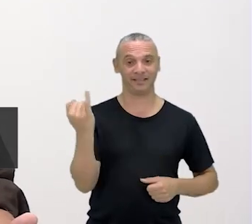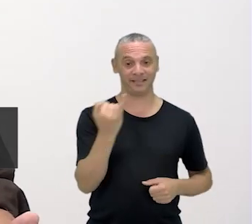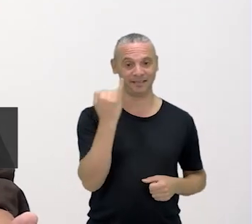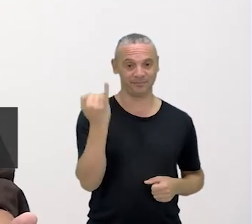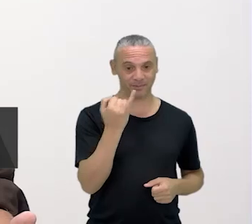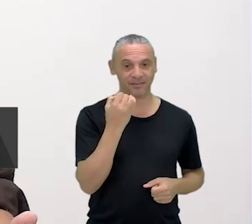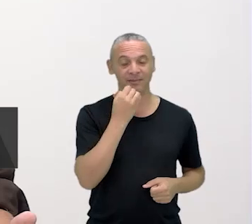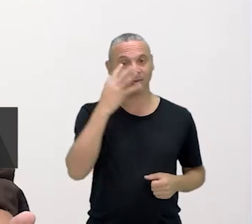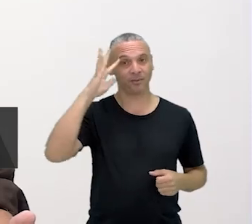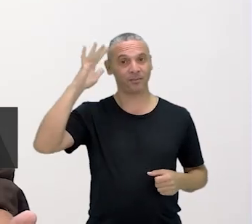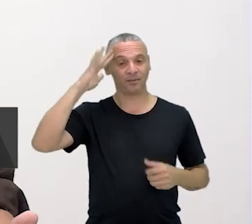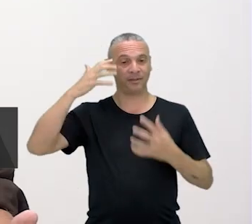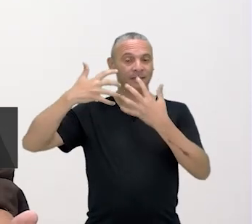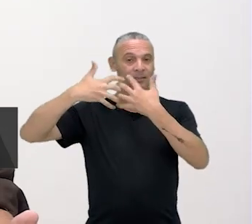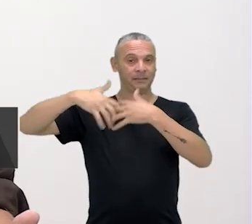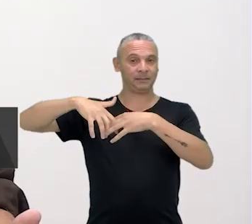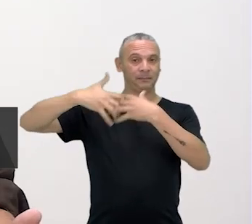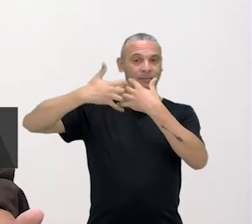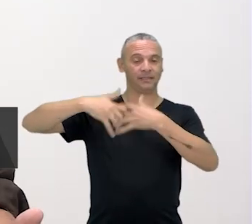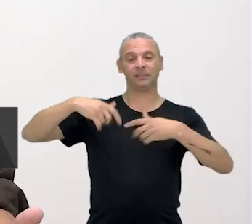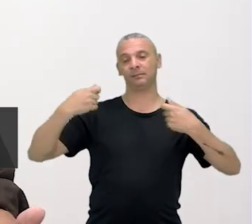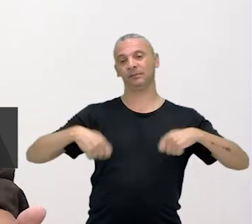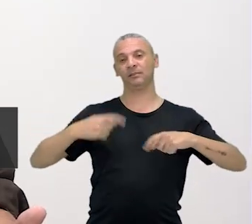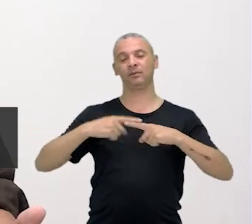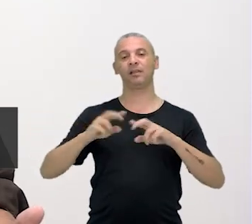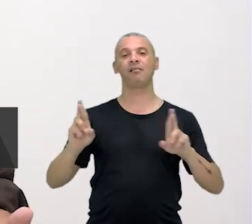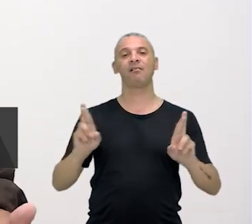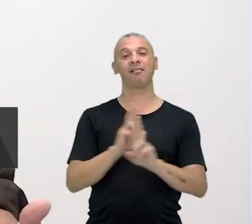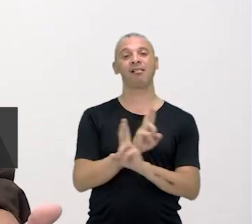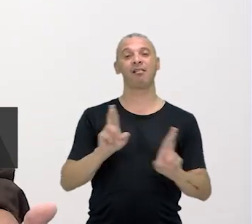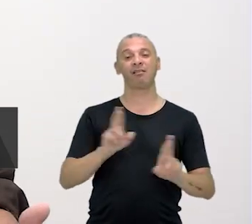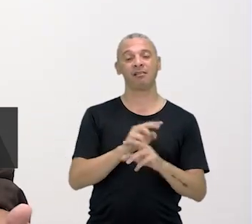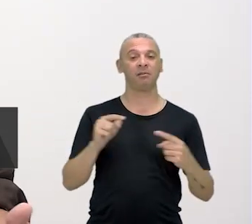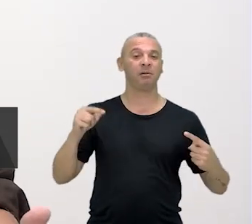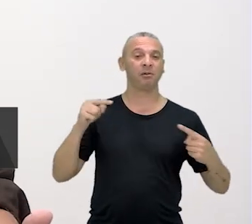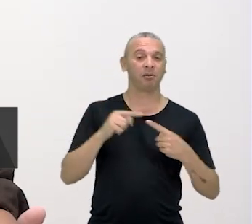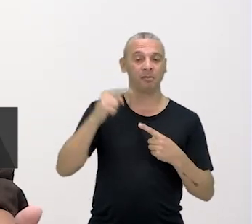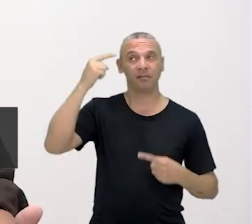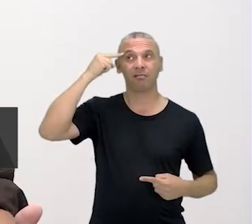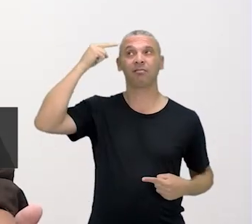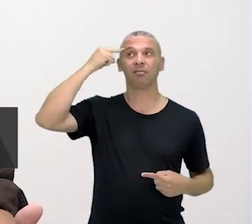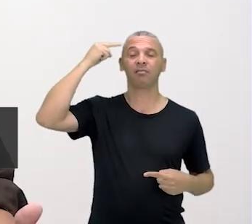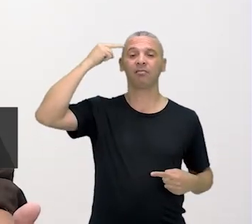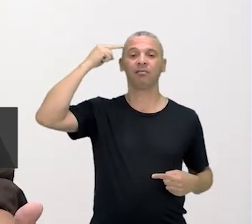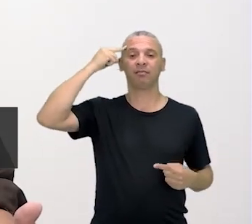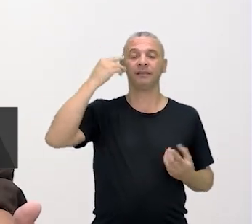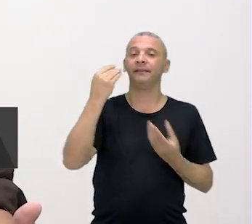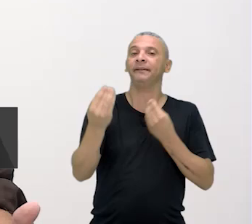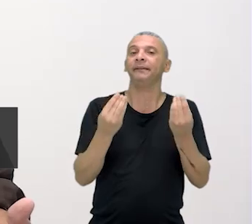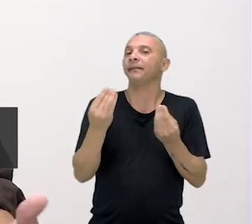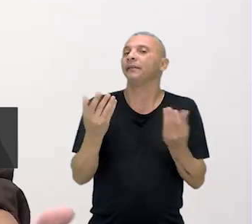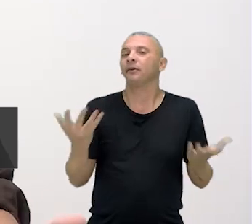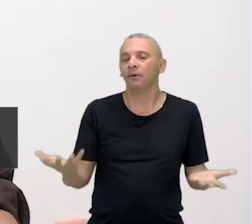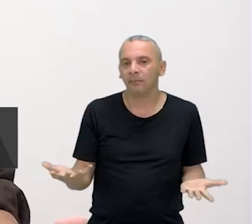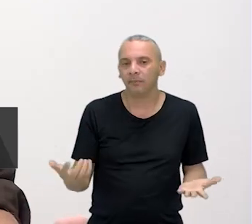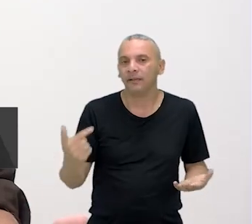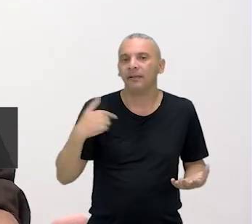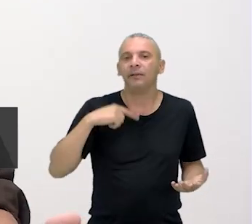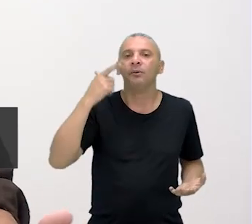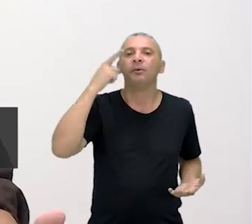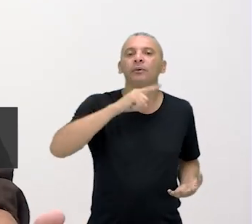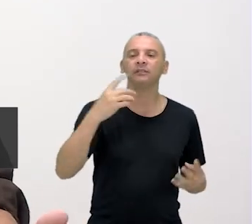É bom pensar nisso, tá? Porque as relações estão assim, é uma quitanda, quem dá mais, né? Com quem eu